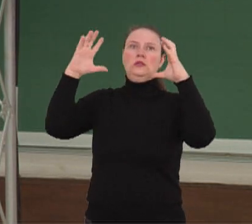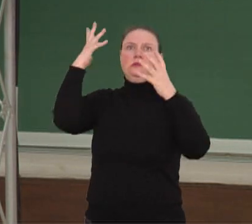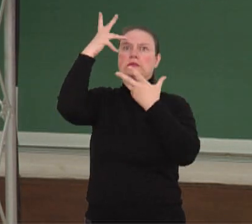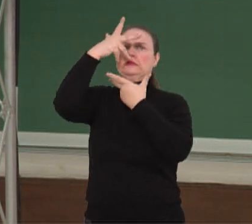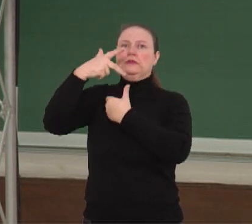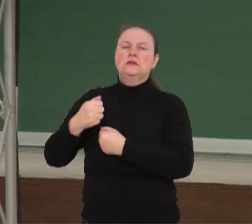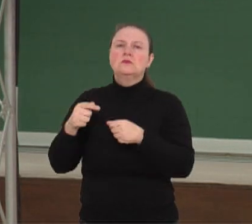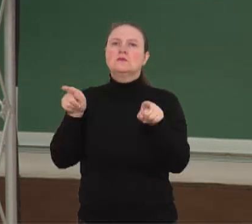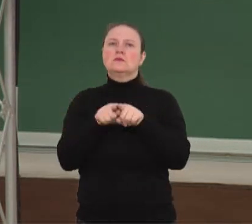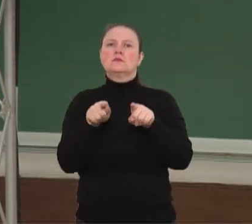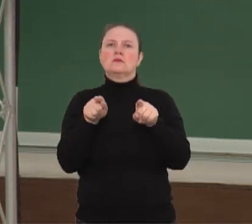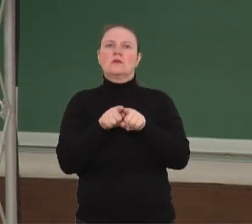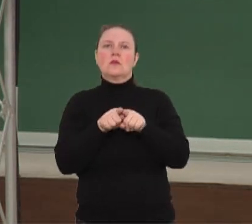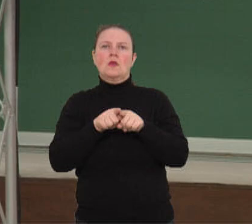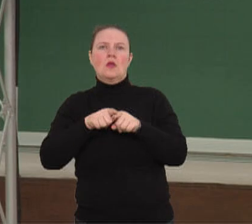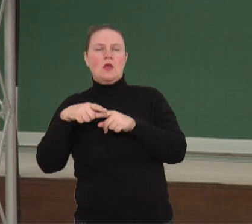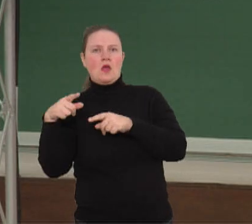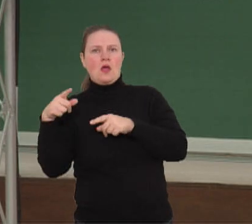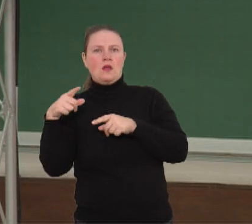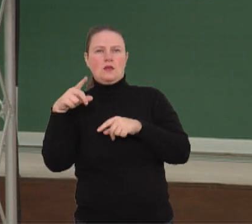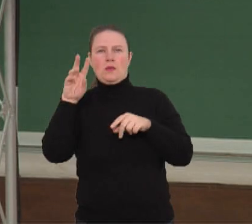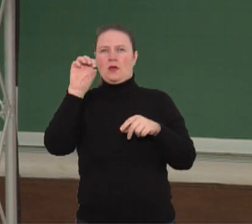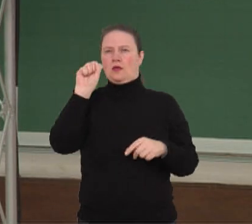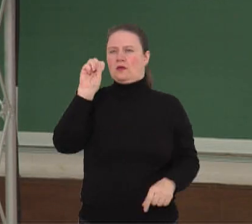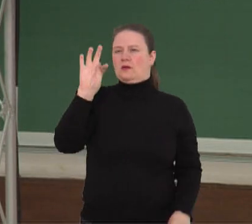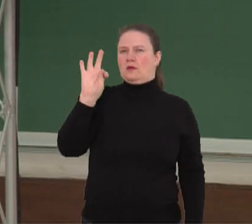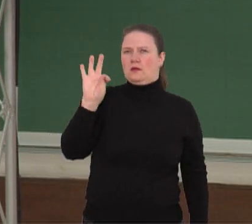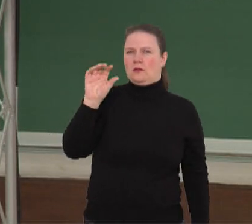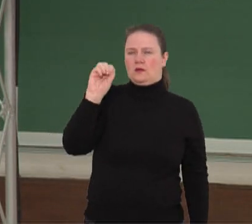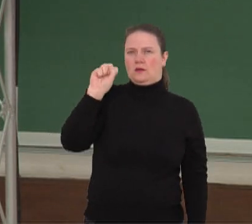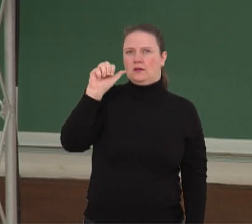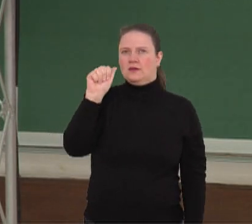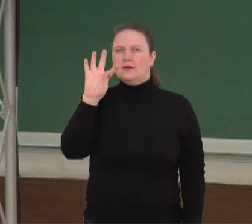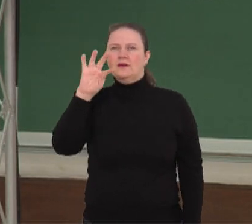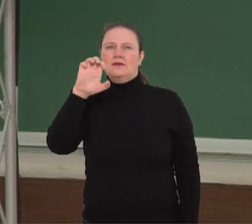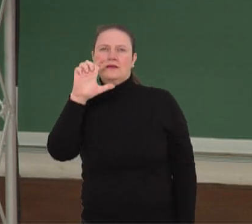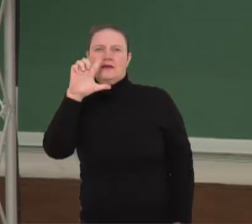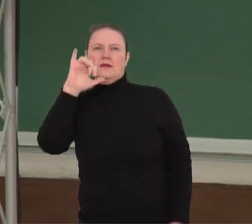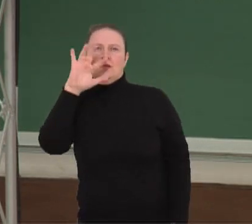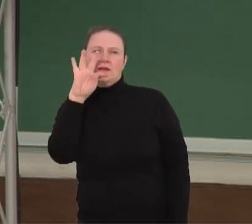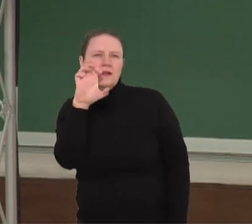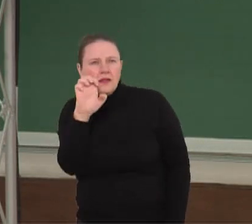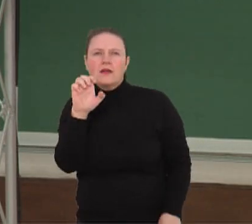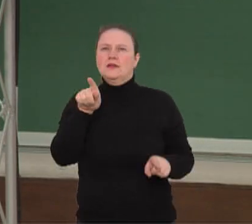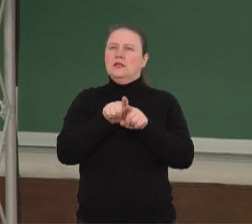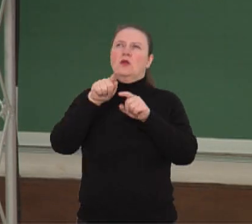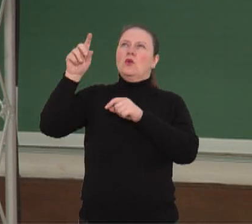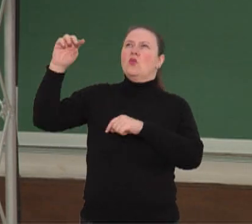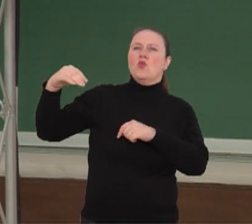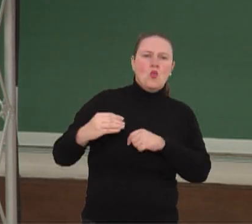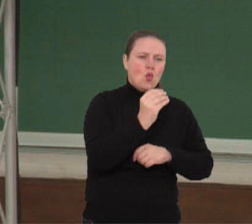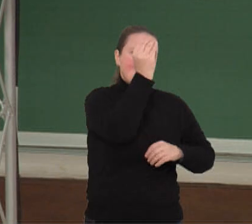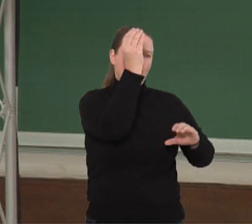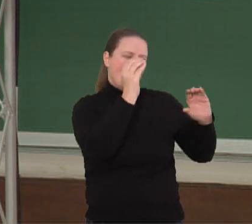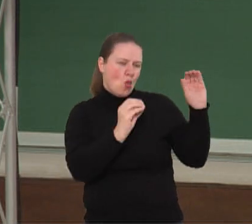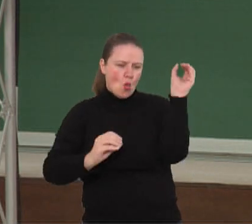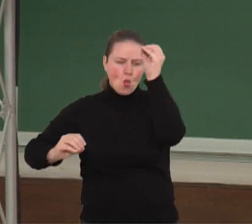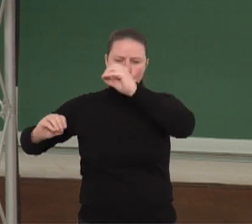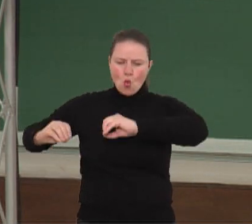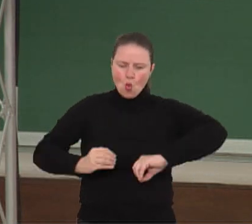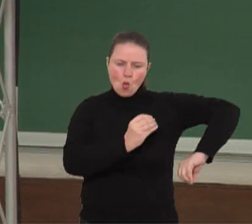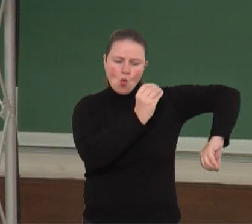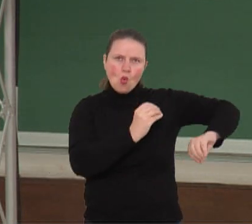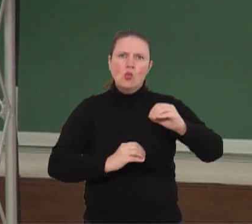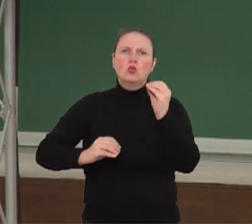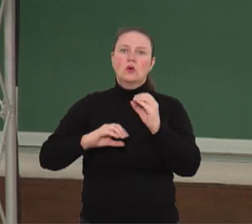conjuntos de satélites passando frequentemente no céu, Estação Espacial Internacional, chuvas de meteoros. Gente, é um ano astronomicamente